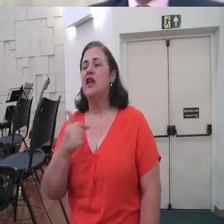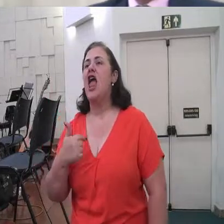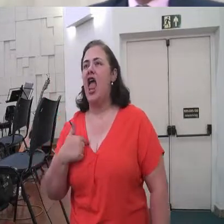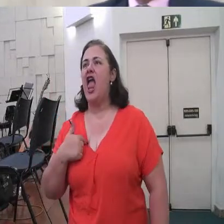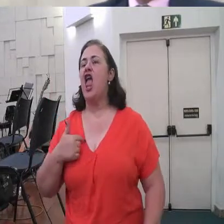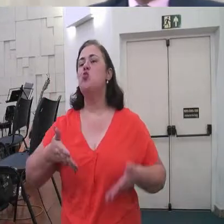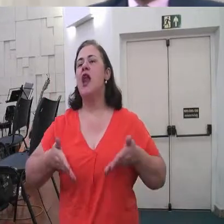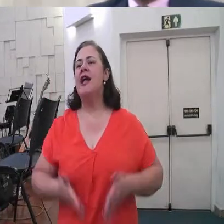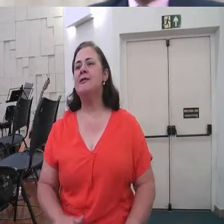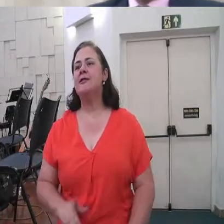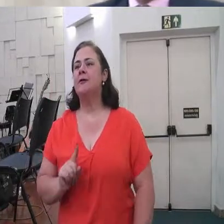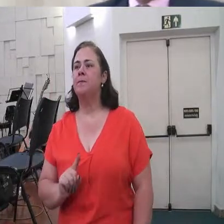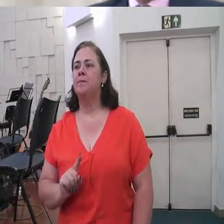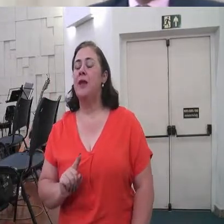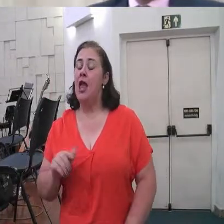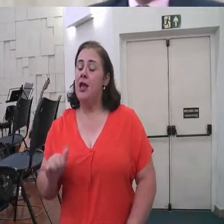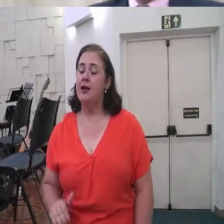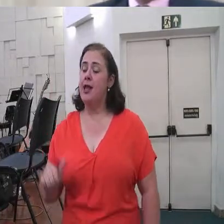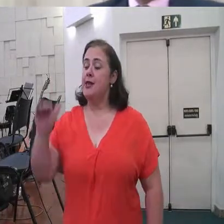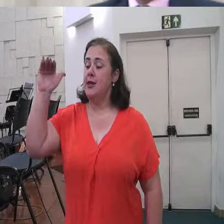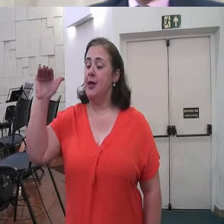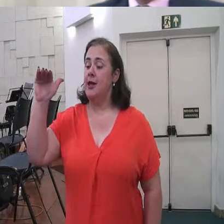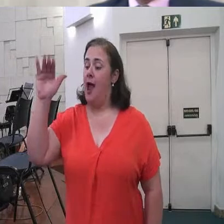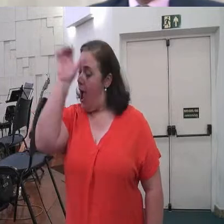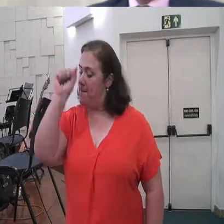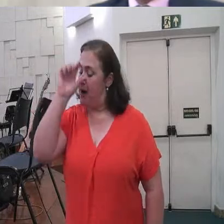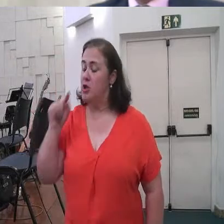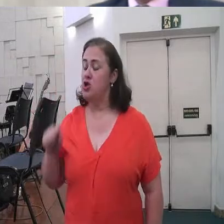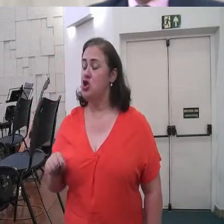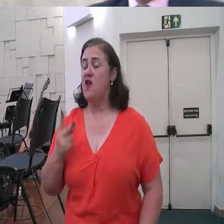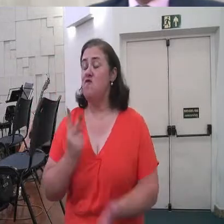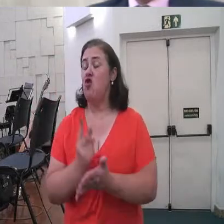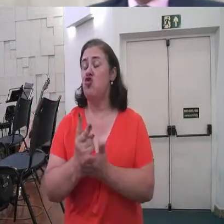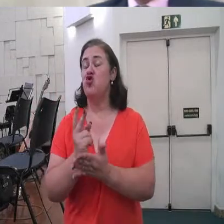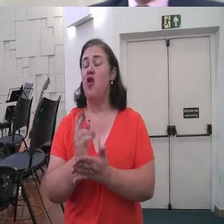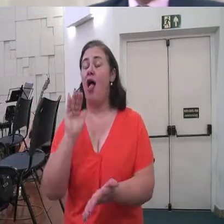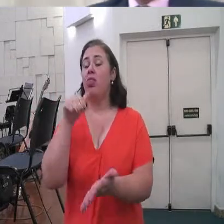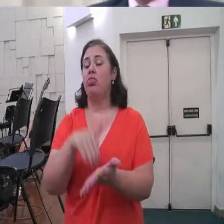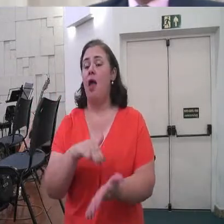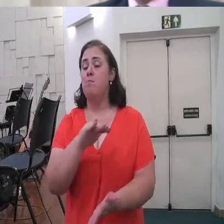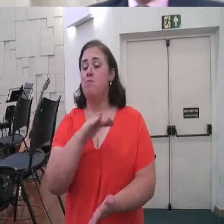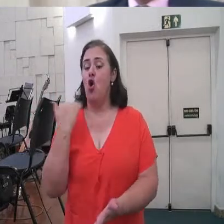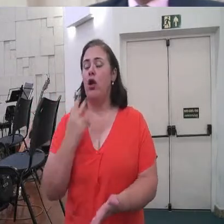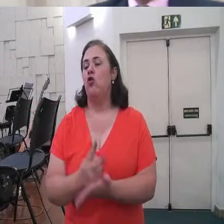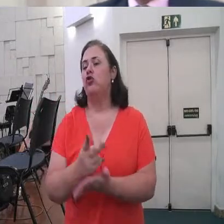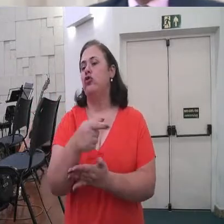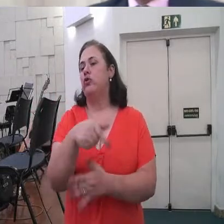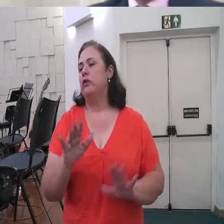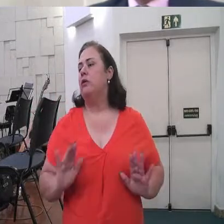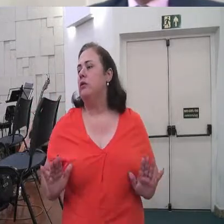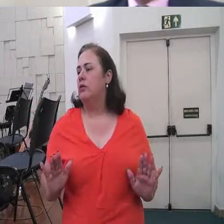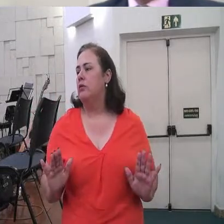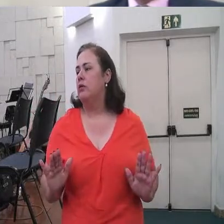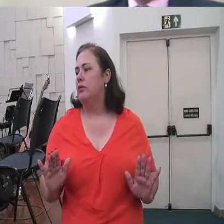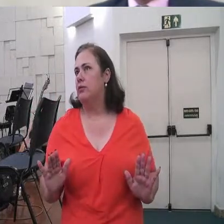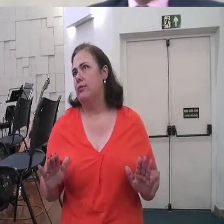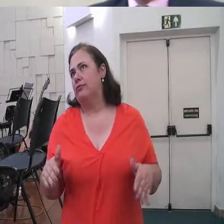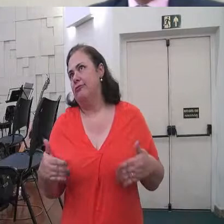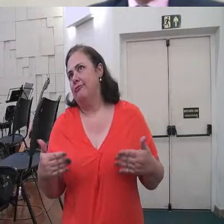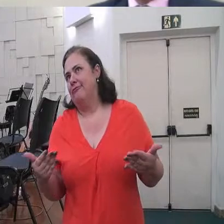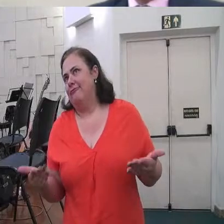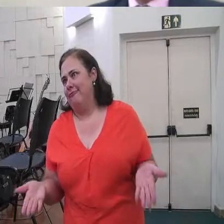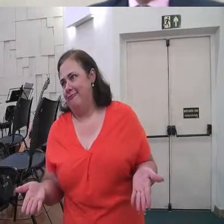vou morrer assim. Dentro daquele conceito religioso no qual a pessoa